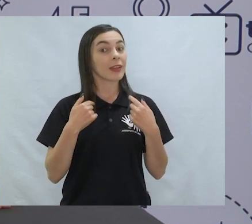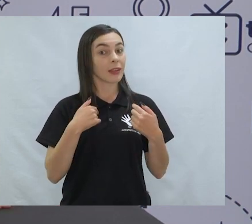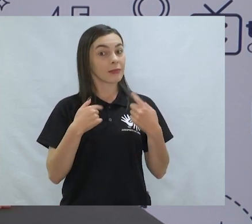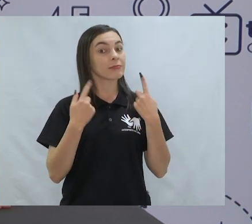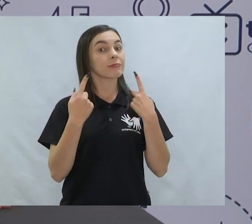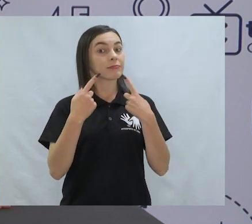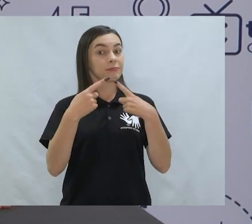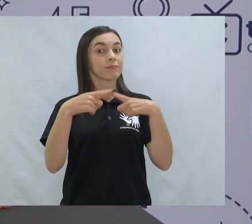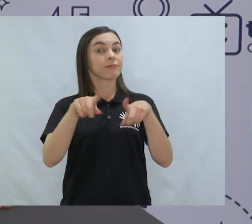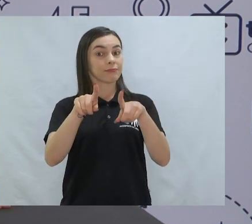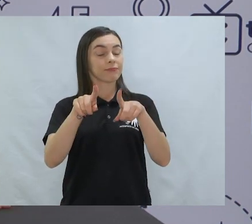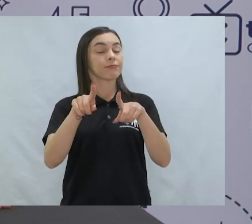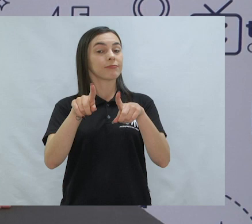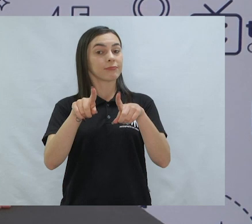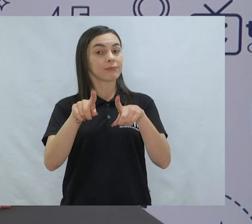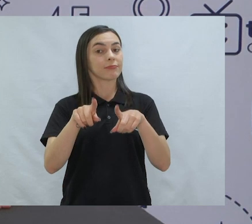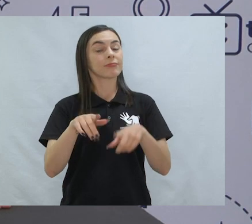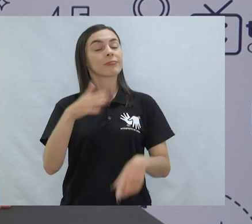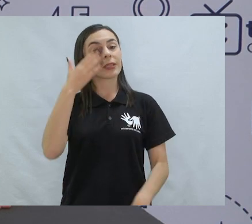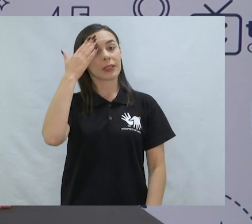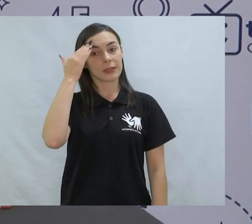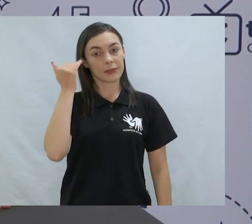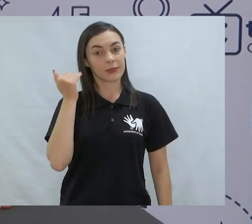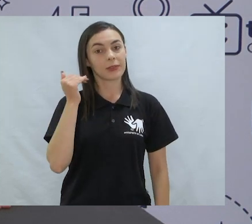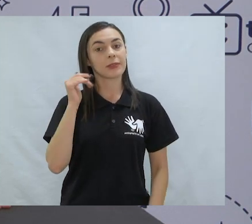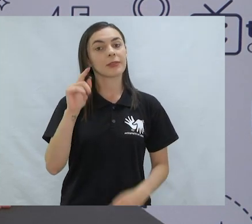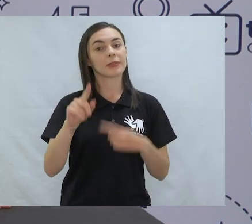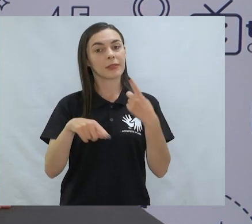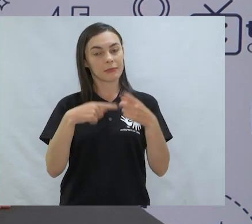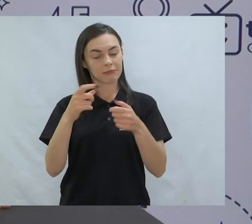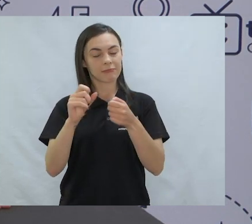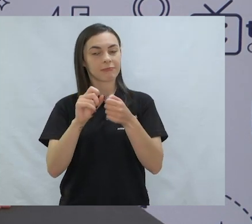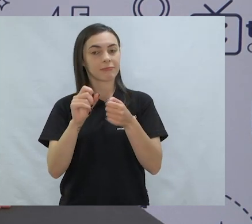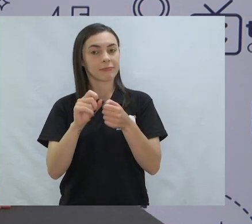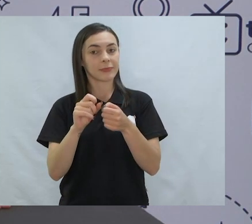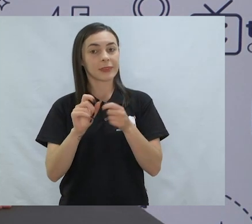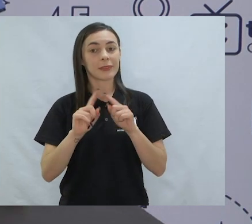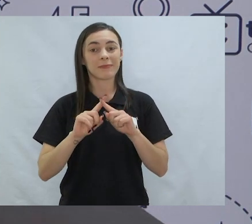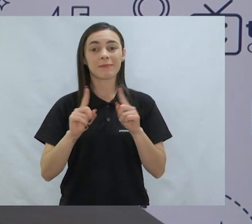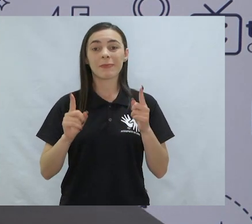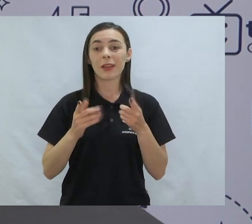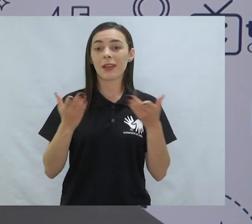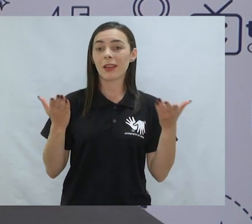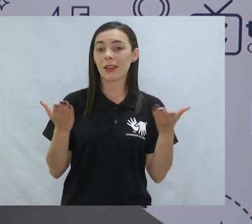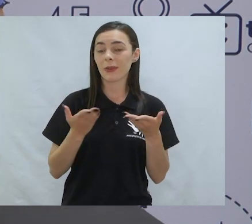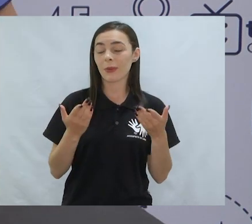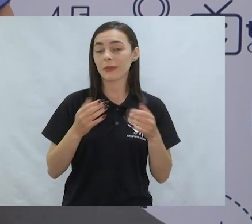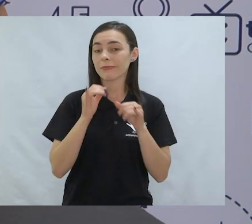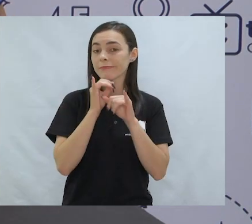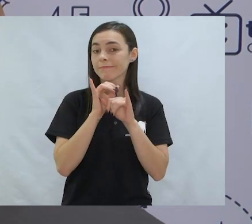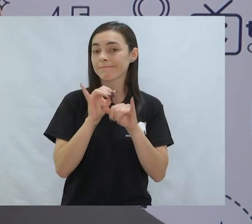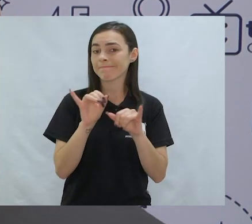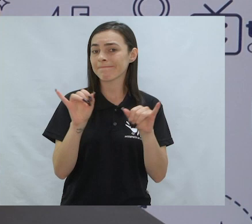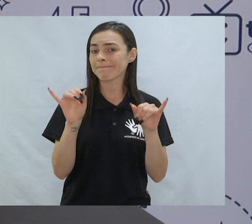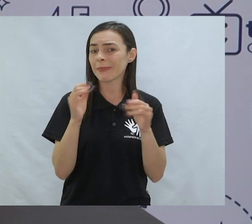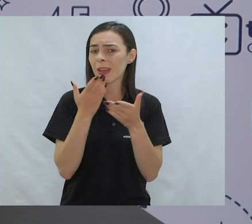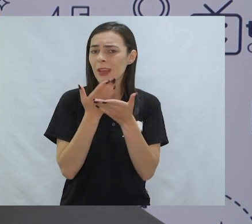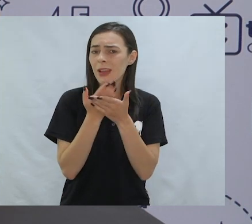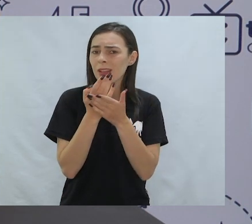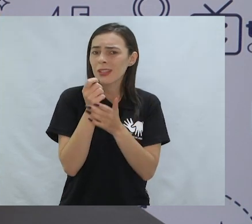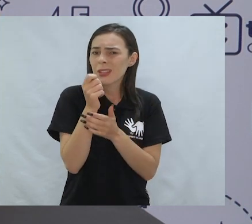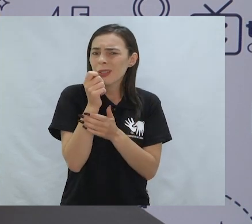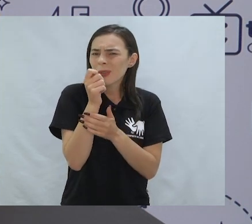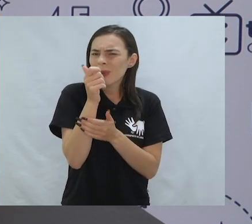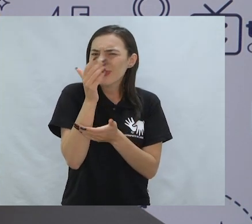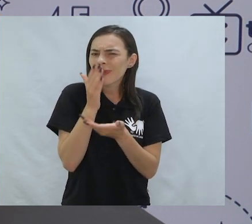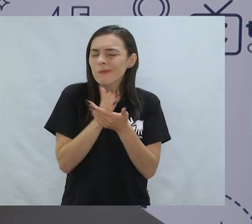Desafio lançado. Eu sei que você vai corresponder. Só que agora eu tenho que dizer uma coisa. Já tá